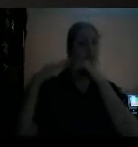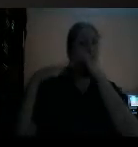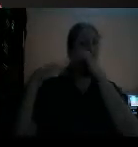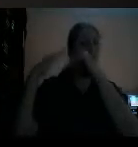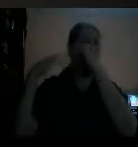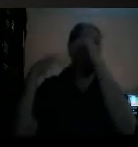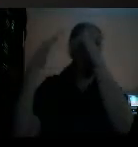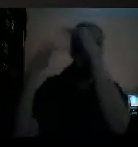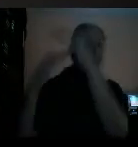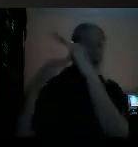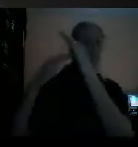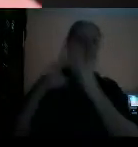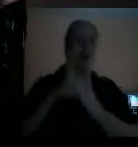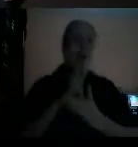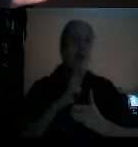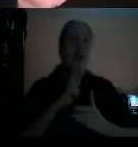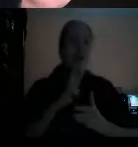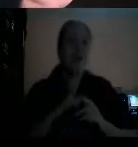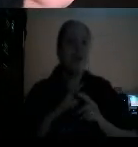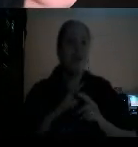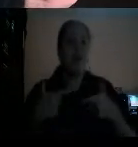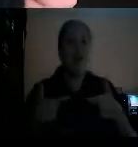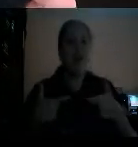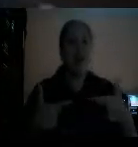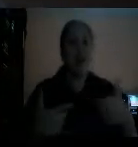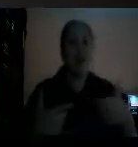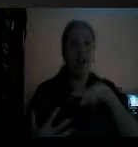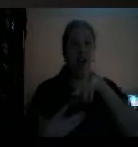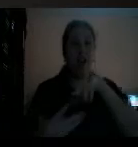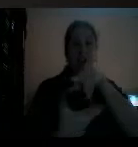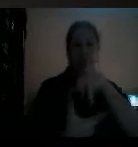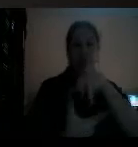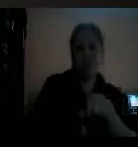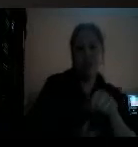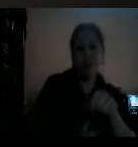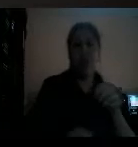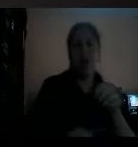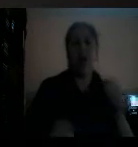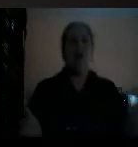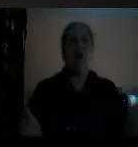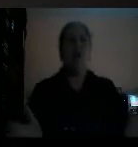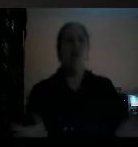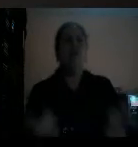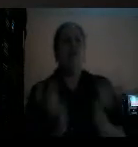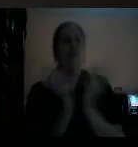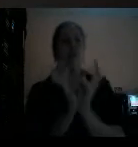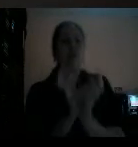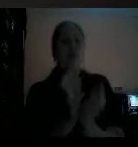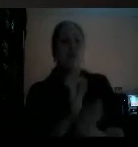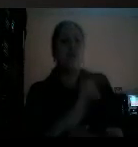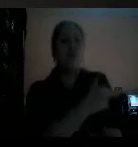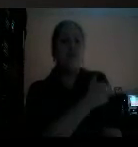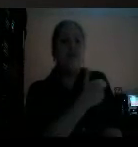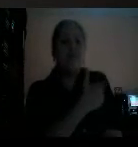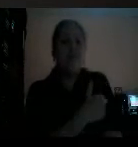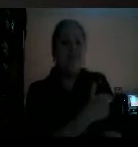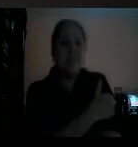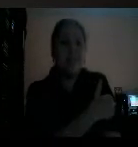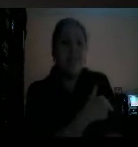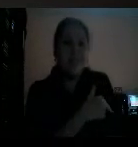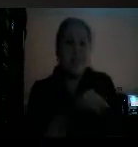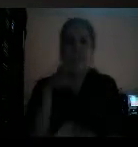tentando tomar toda a região ali centro-asiática, os americanos investindo pesadamente na